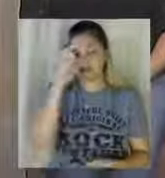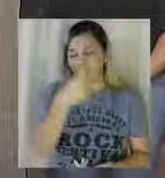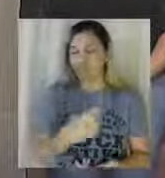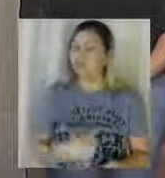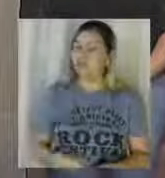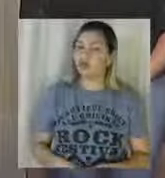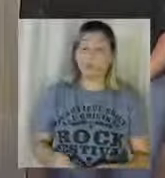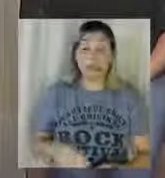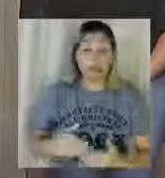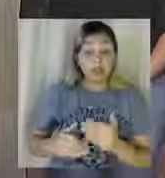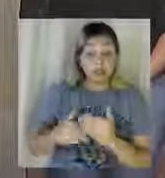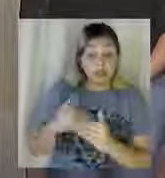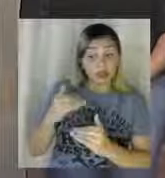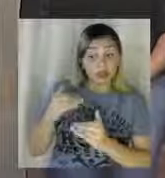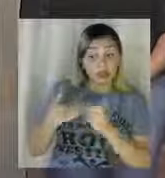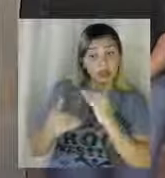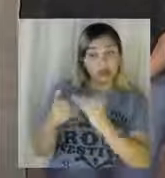fui crescendo,